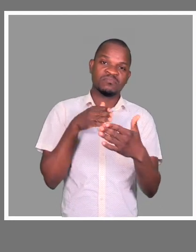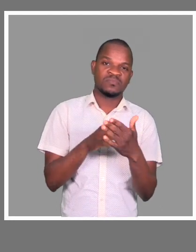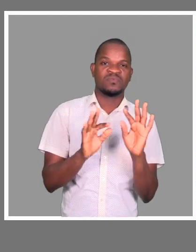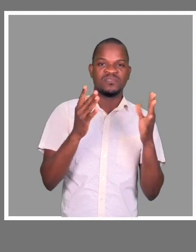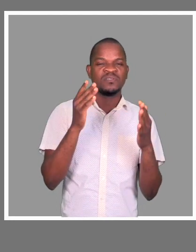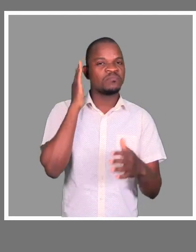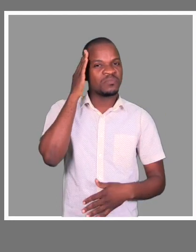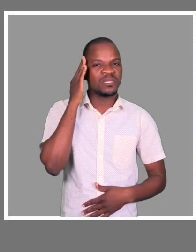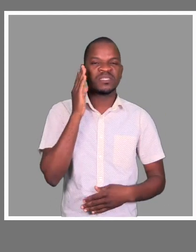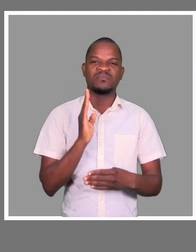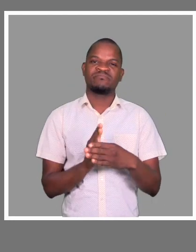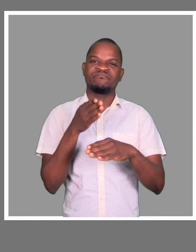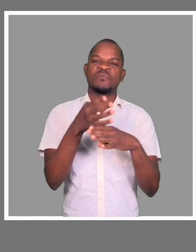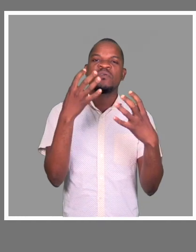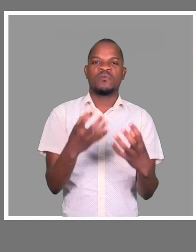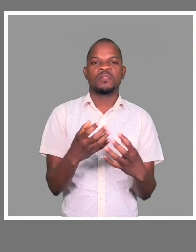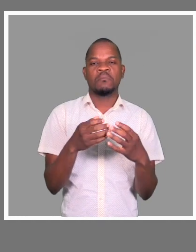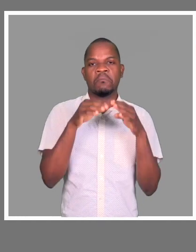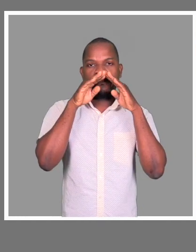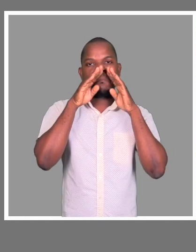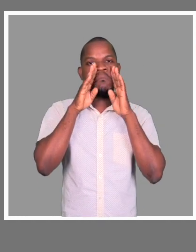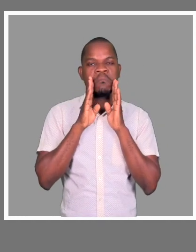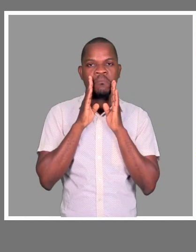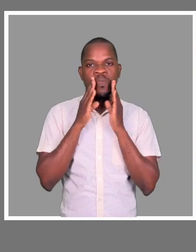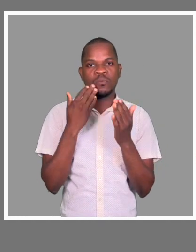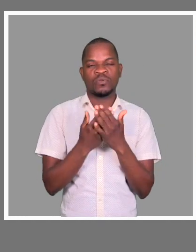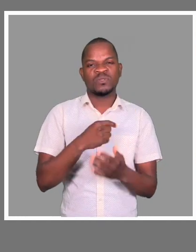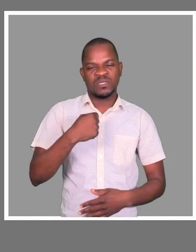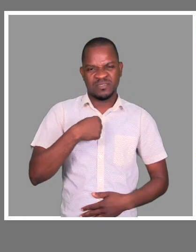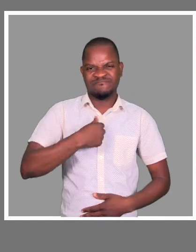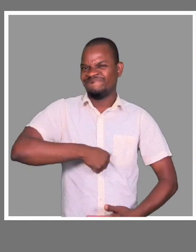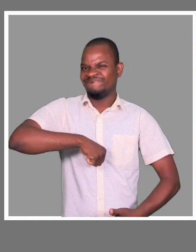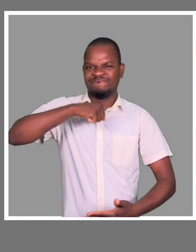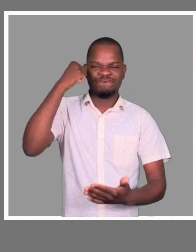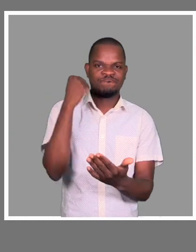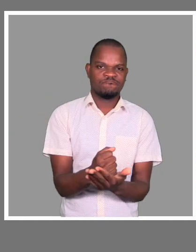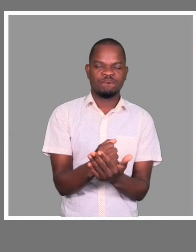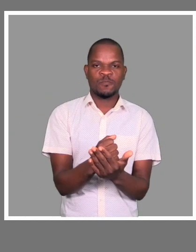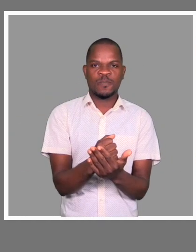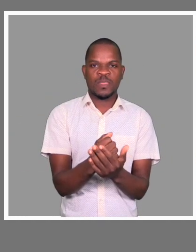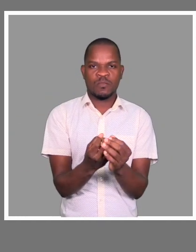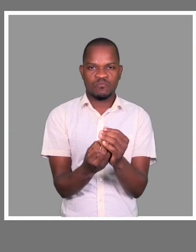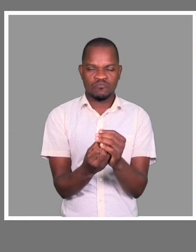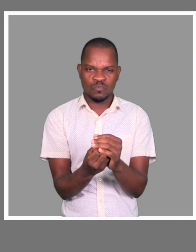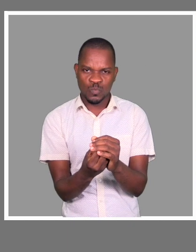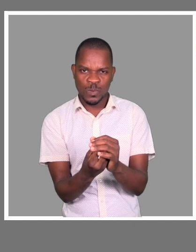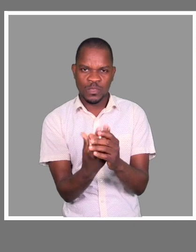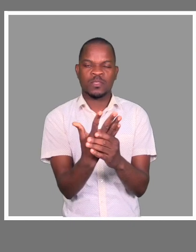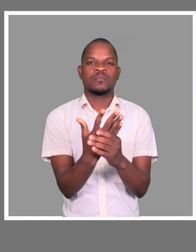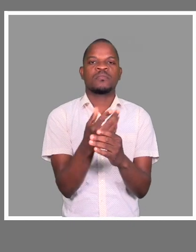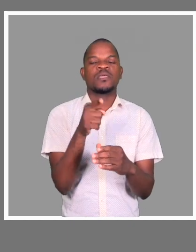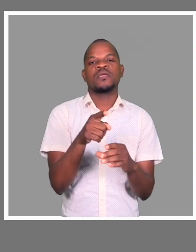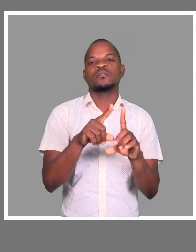desesperada. Esse é um dos grandes motivos que me fez com que eu pudesse abraçar este propósito.